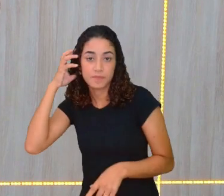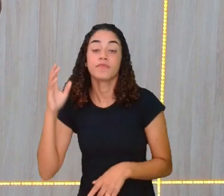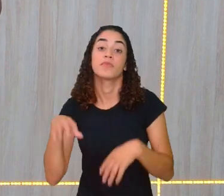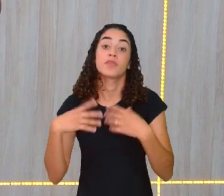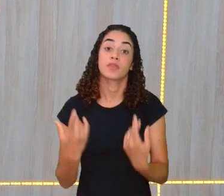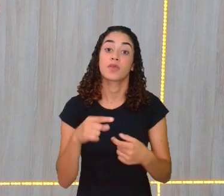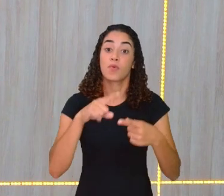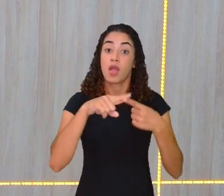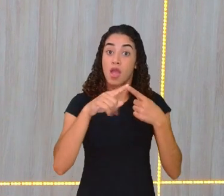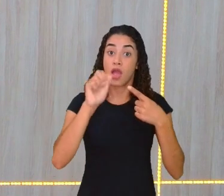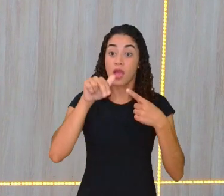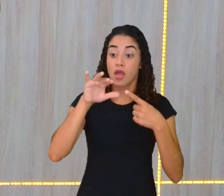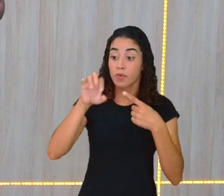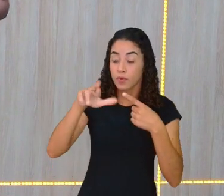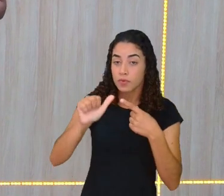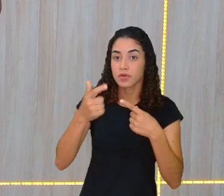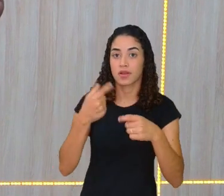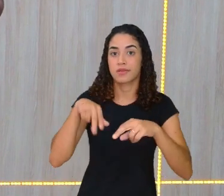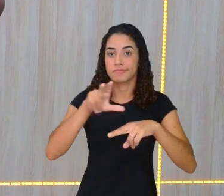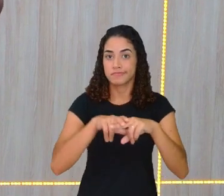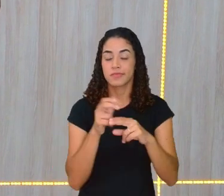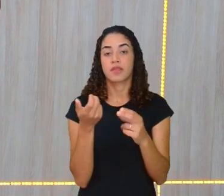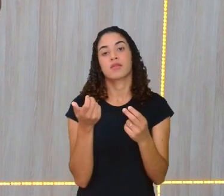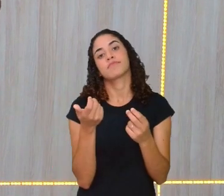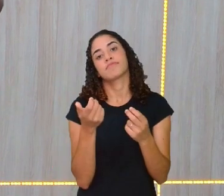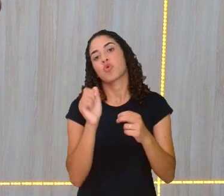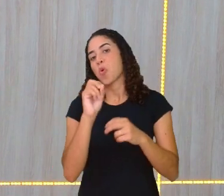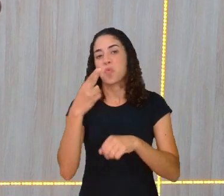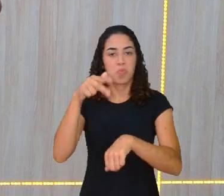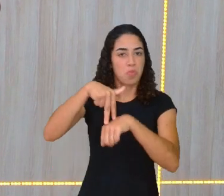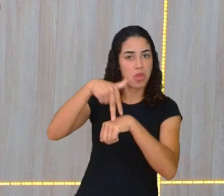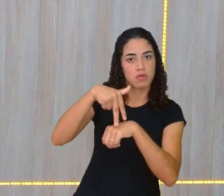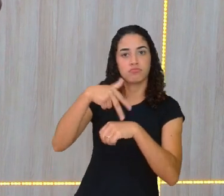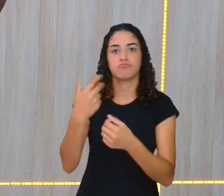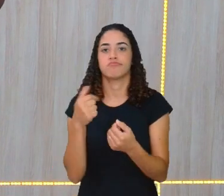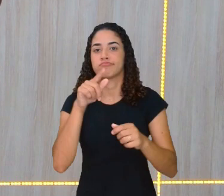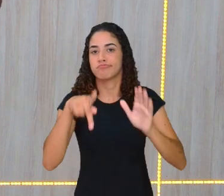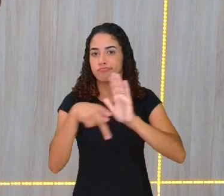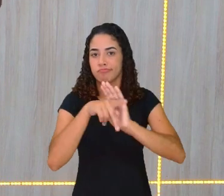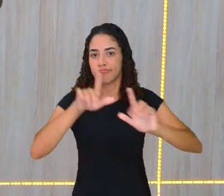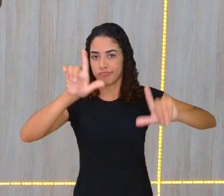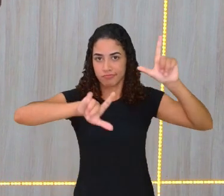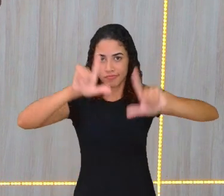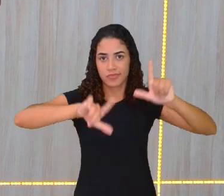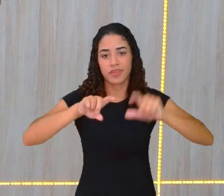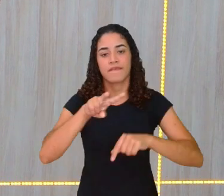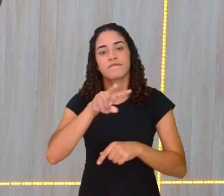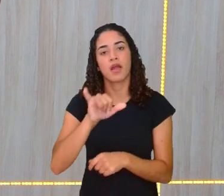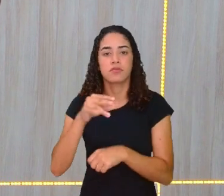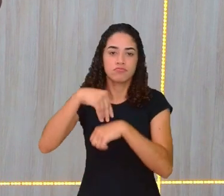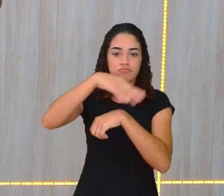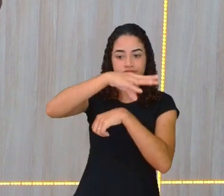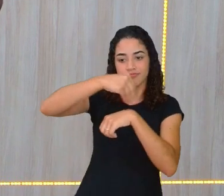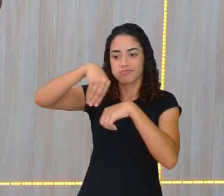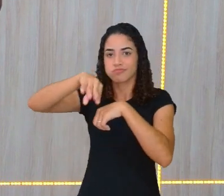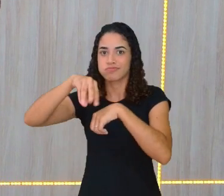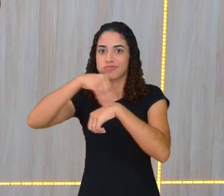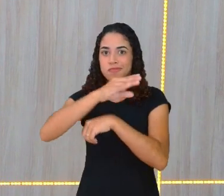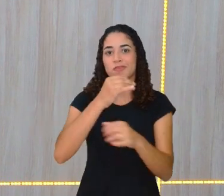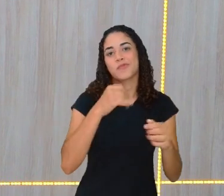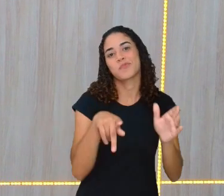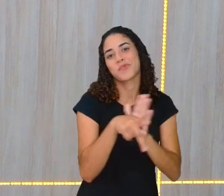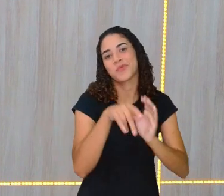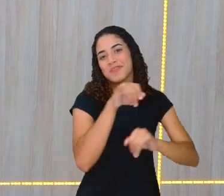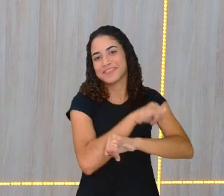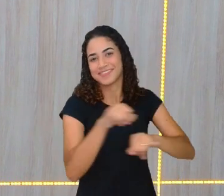esse âncora que está ali na bancada do jornal que vai conduzir o nosso passeio entre as notícias e também o nosso